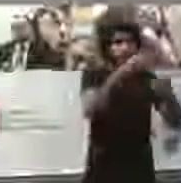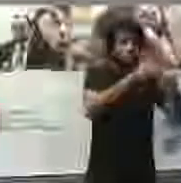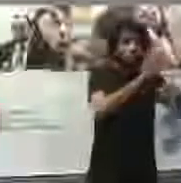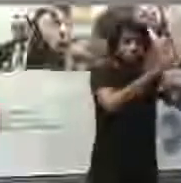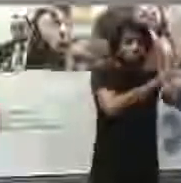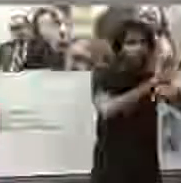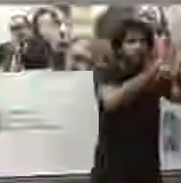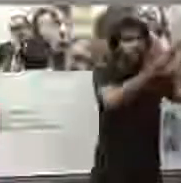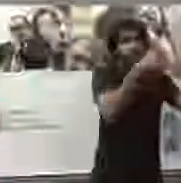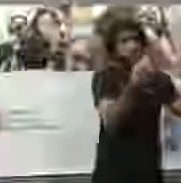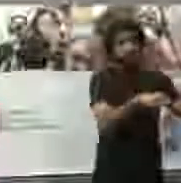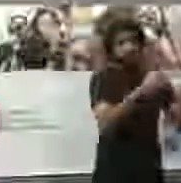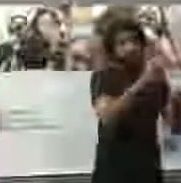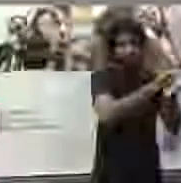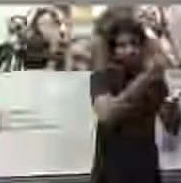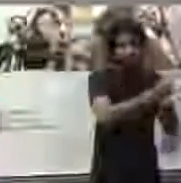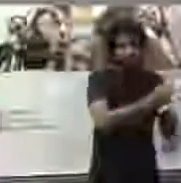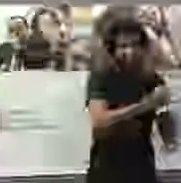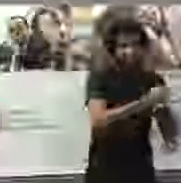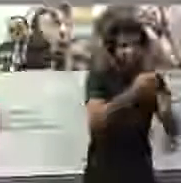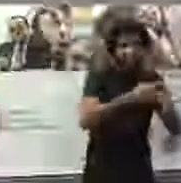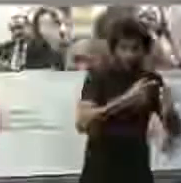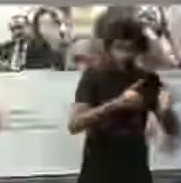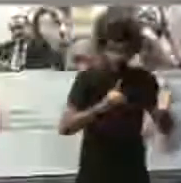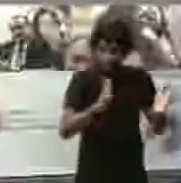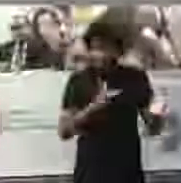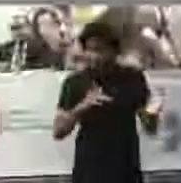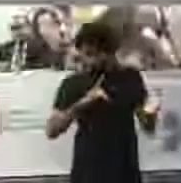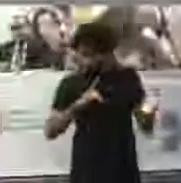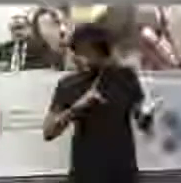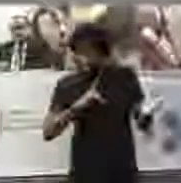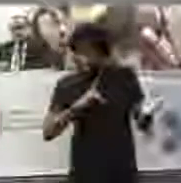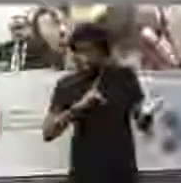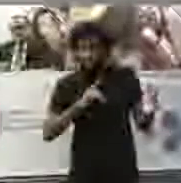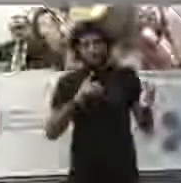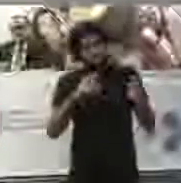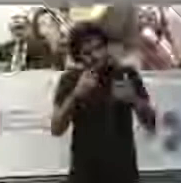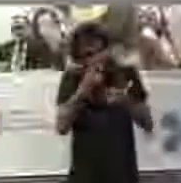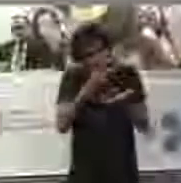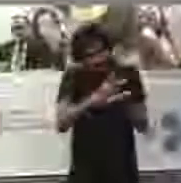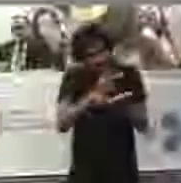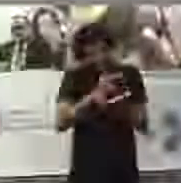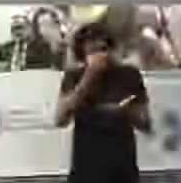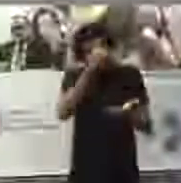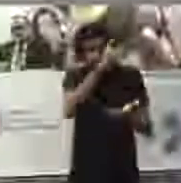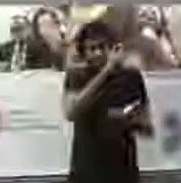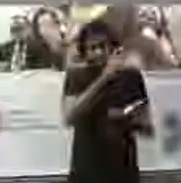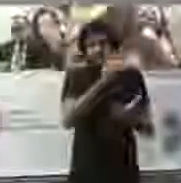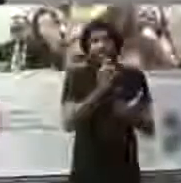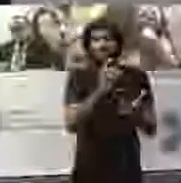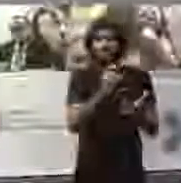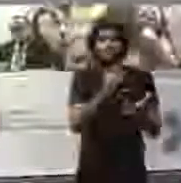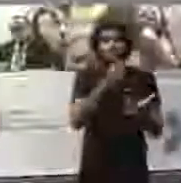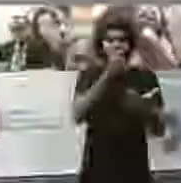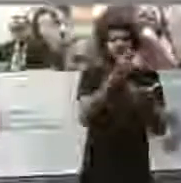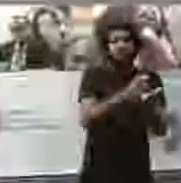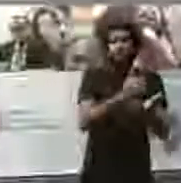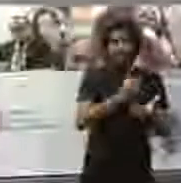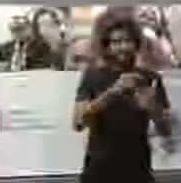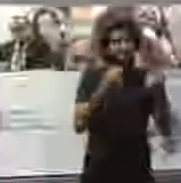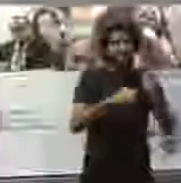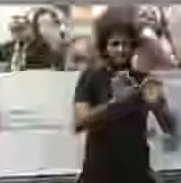a contratação que já vinha sendo feita com todas as dificuldades já que uma ressonância não é simplesmente comprar e instalar tem que fazer uma obra